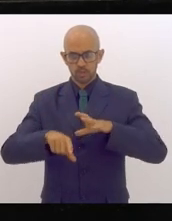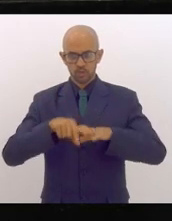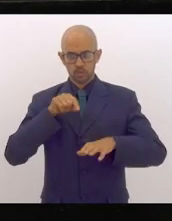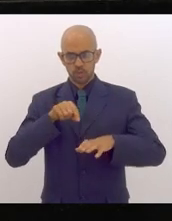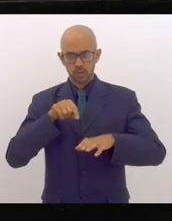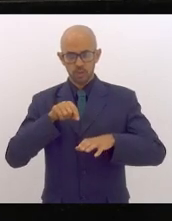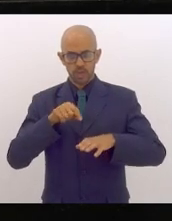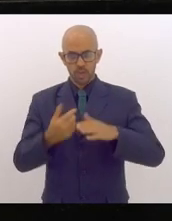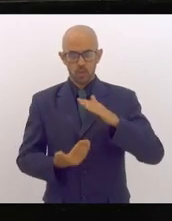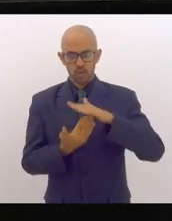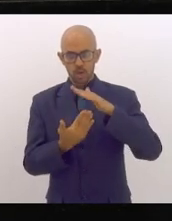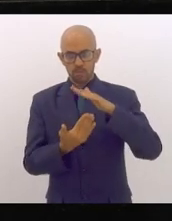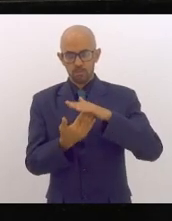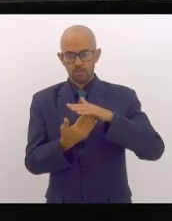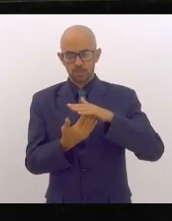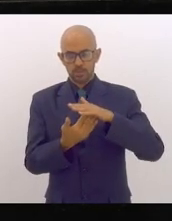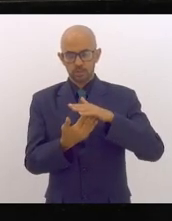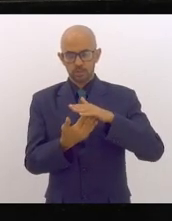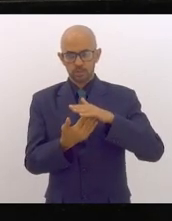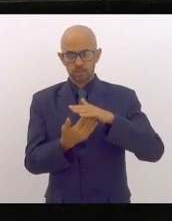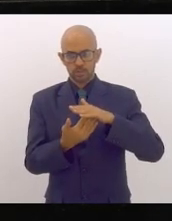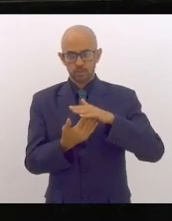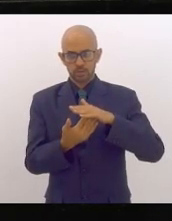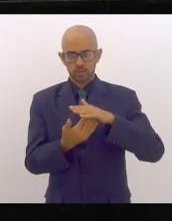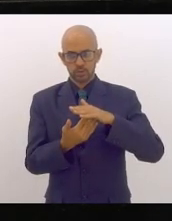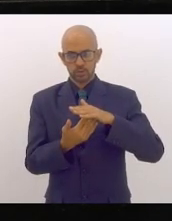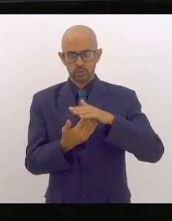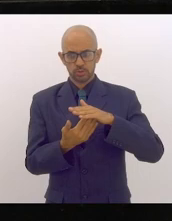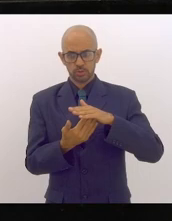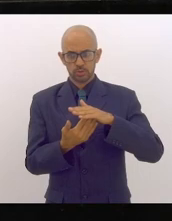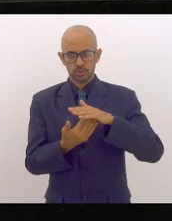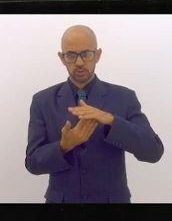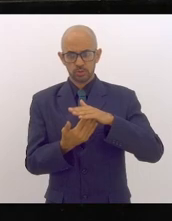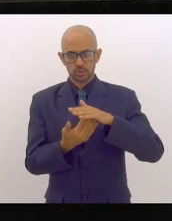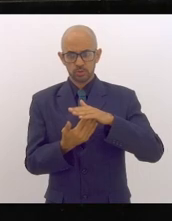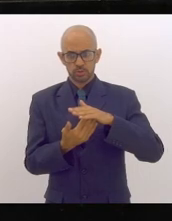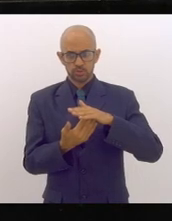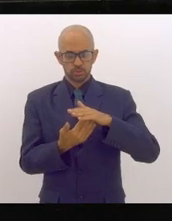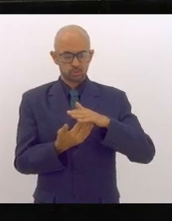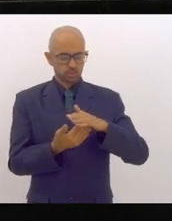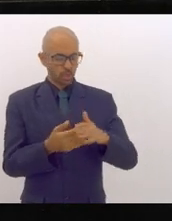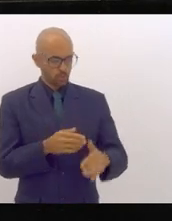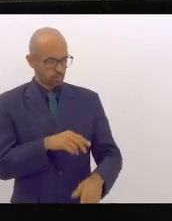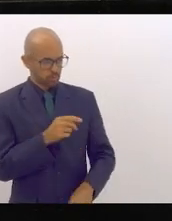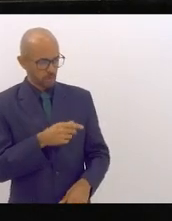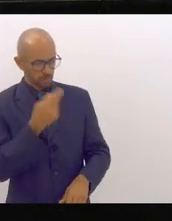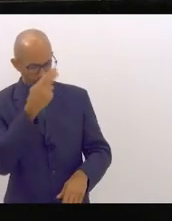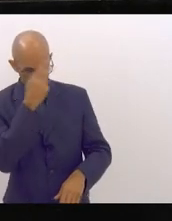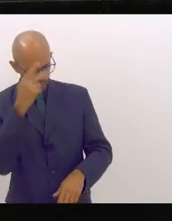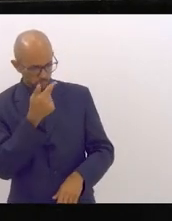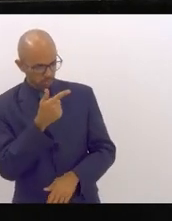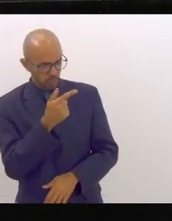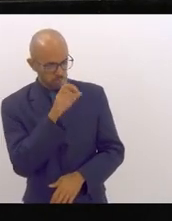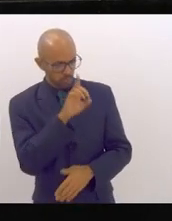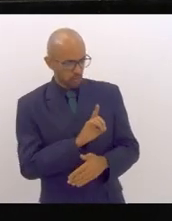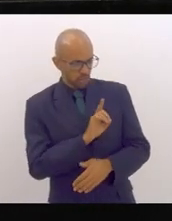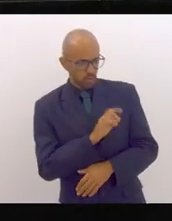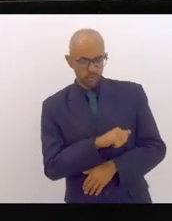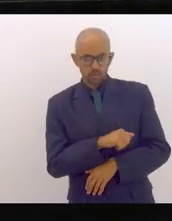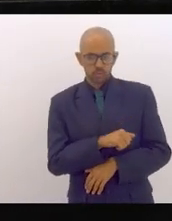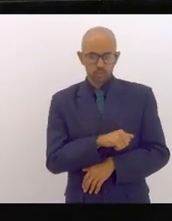das transações a serem feitas sem o seu uso. Nem isso o contribuinte tem direito. Nem isso o contribuinte pode